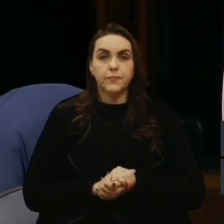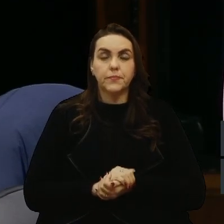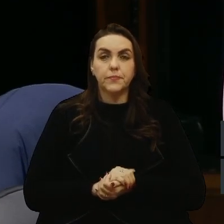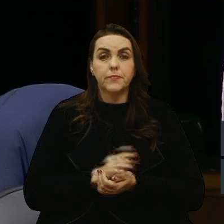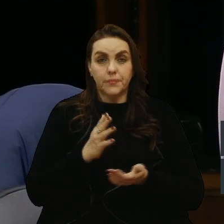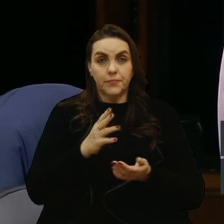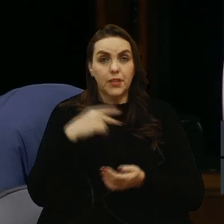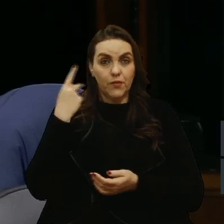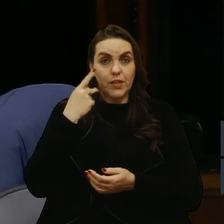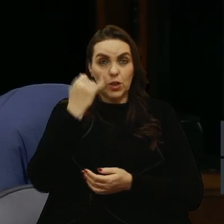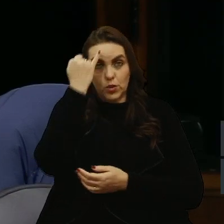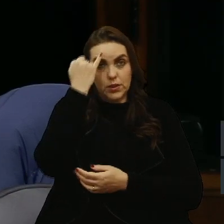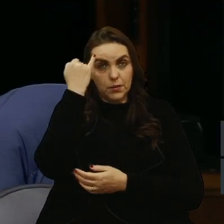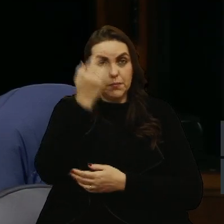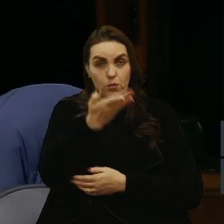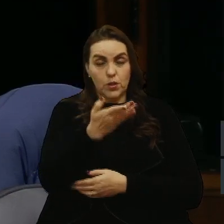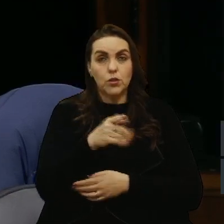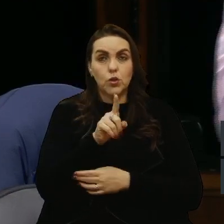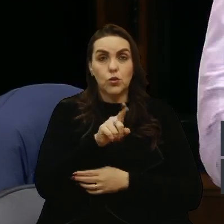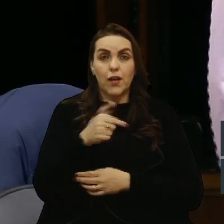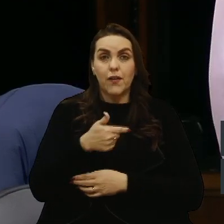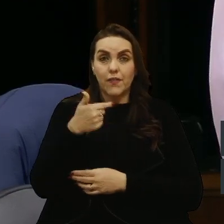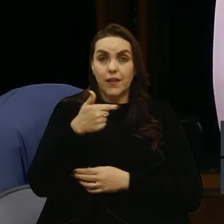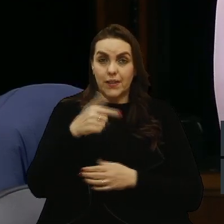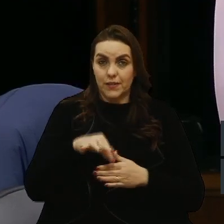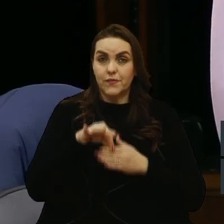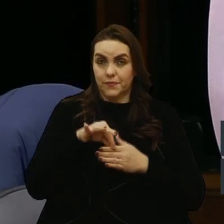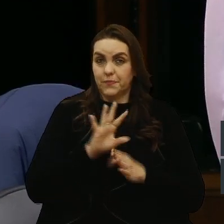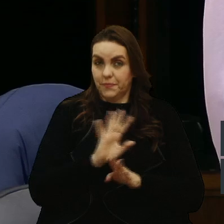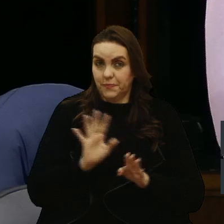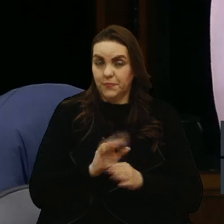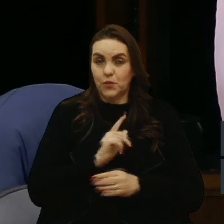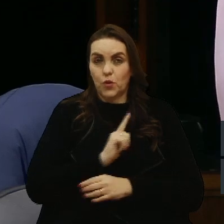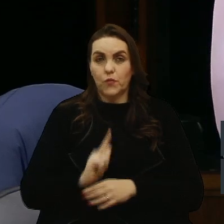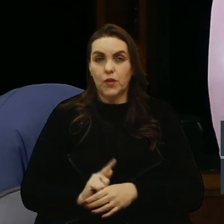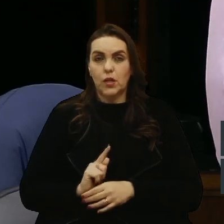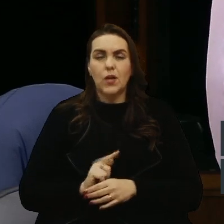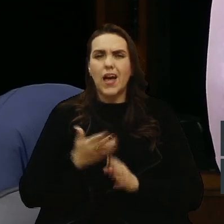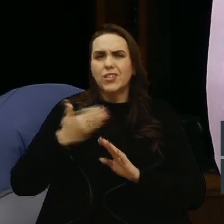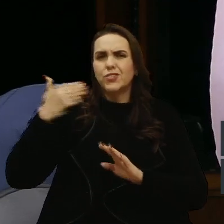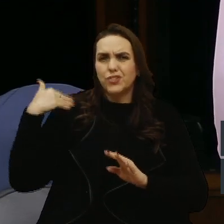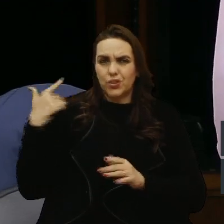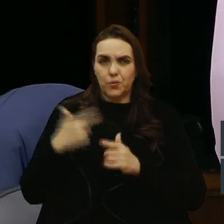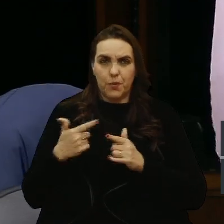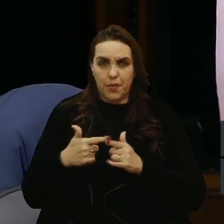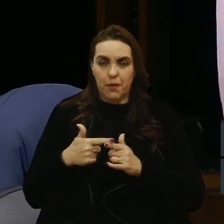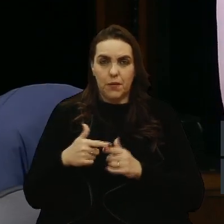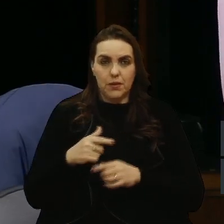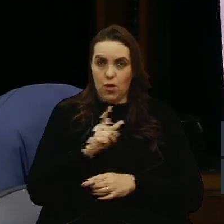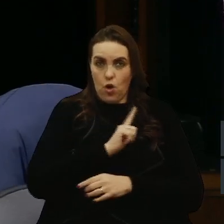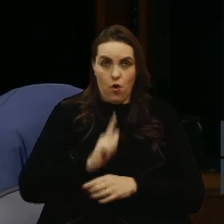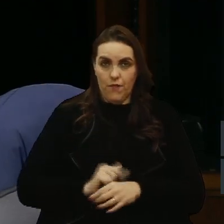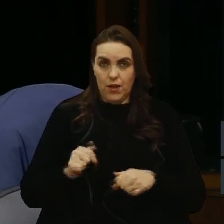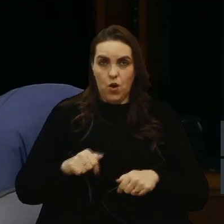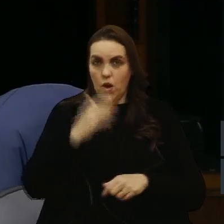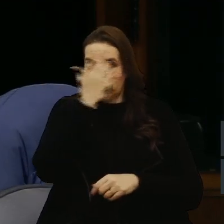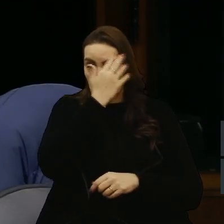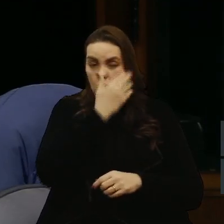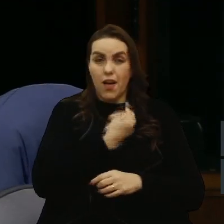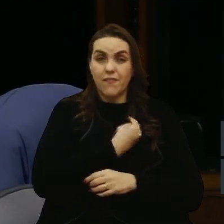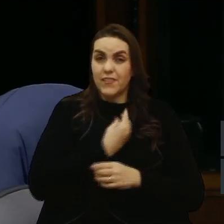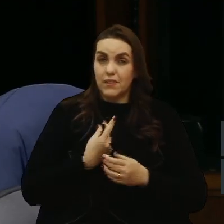vereador D'Ambrosio, o senhor que é nosso vice-líder de governo. Esse é um problema antigo, não é do governo Adiló, é de toda a vida. Nós temos